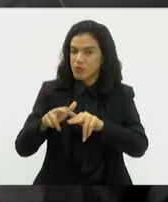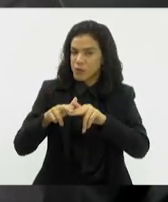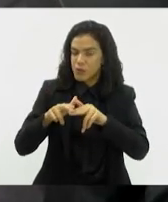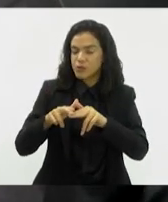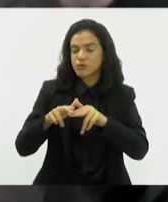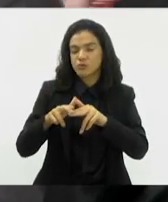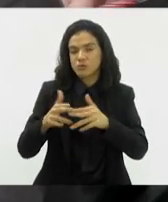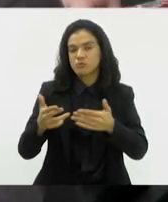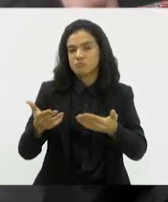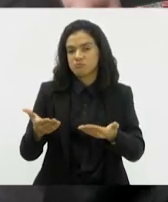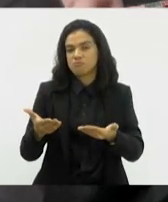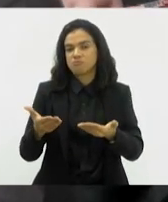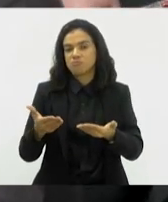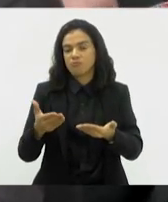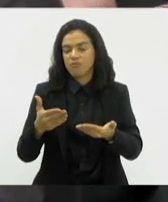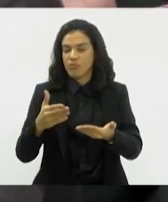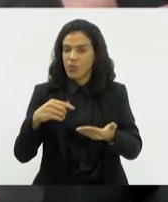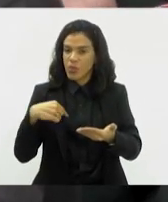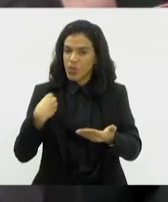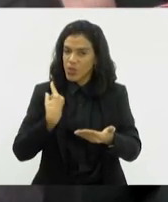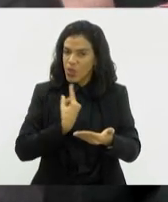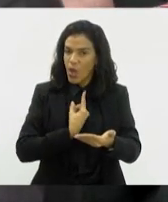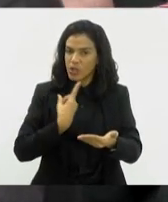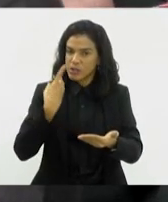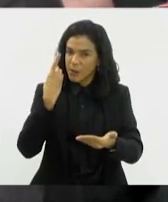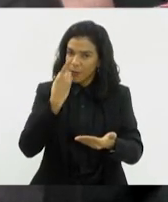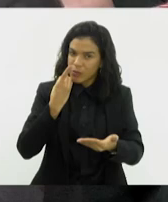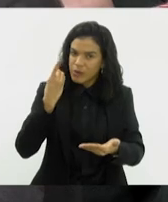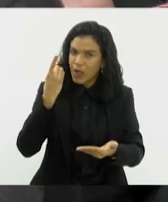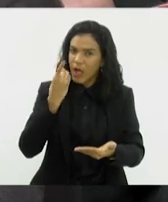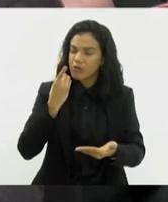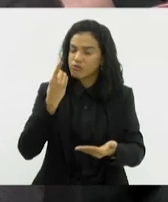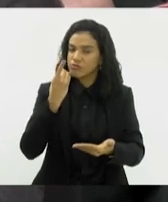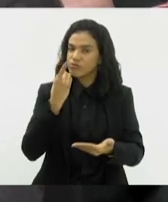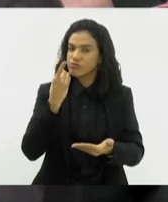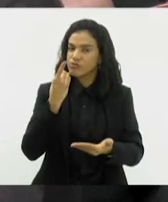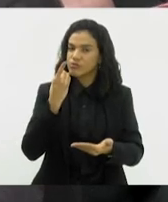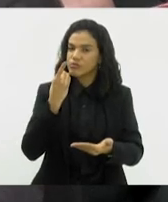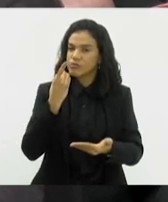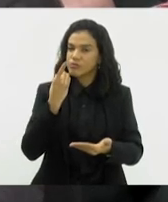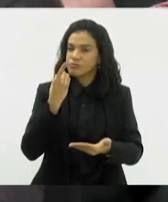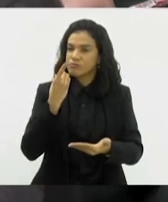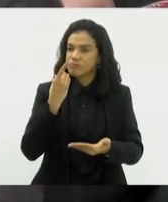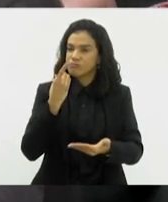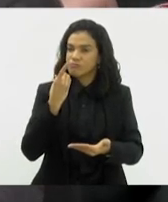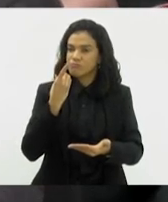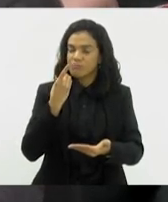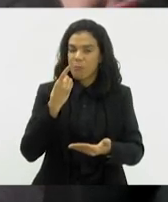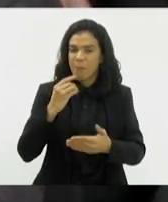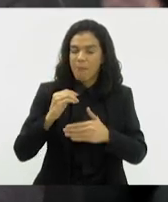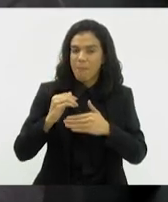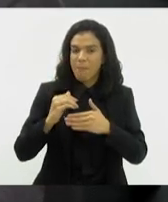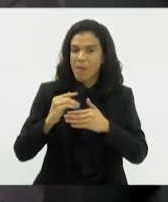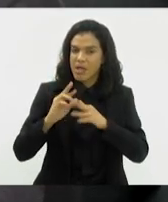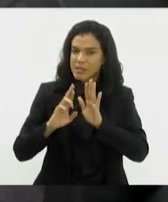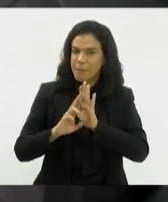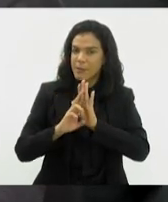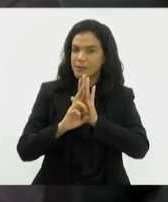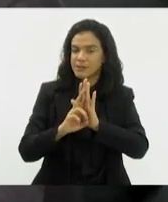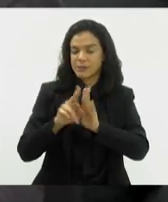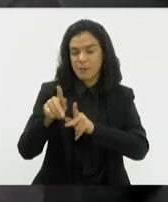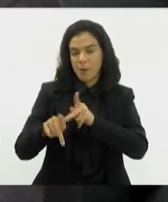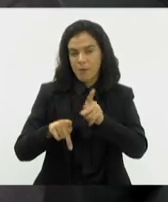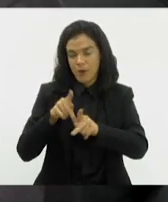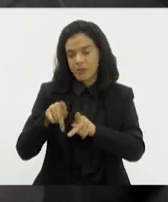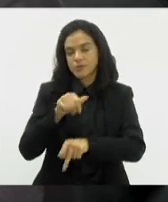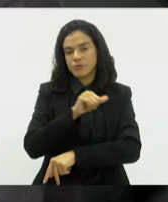certeza, vai nos colocar como maiores interlocutores da sociedade. Então, meu